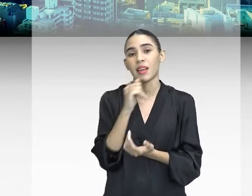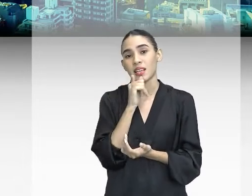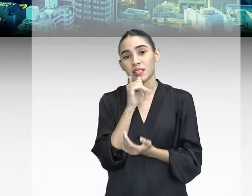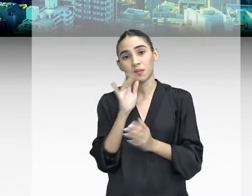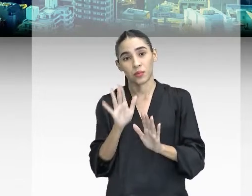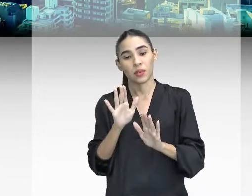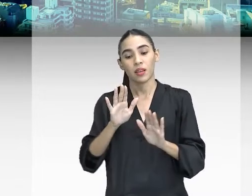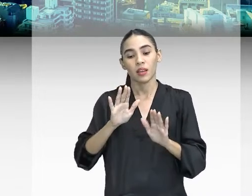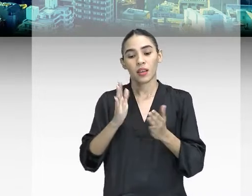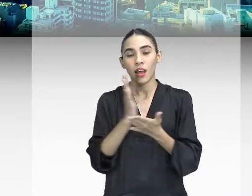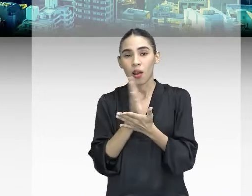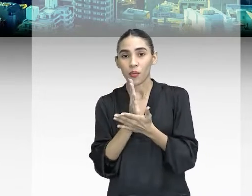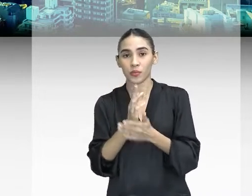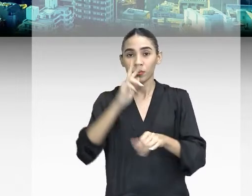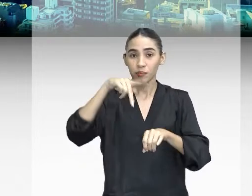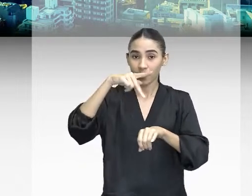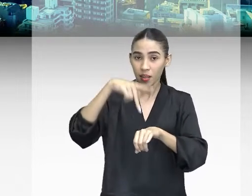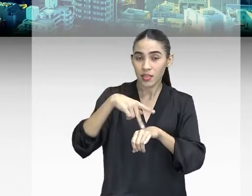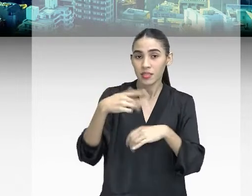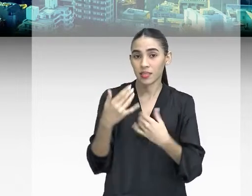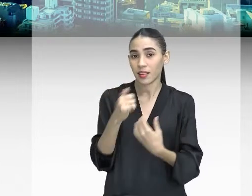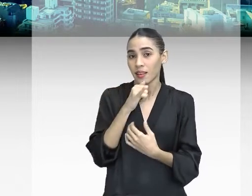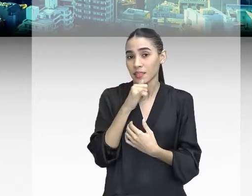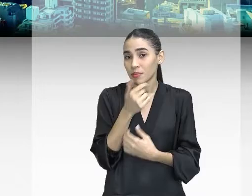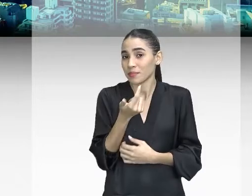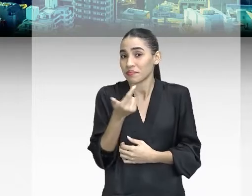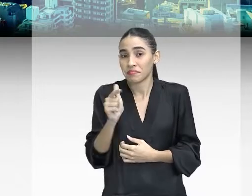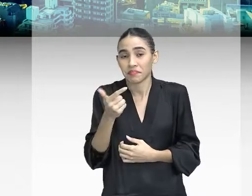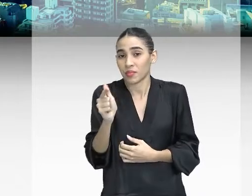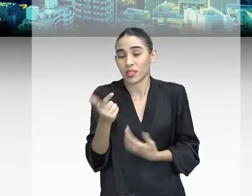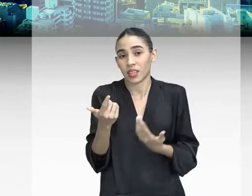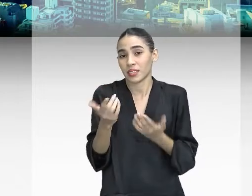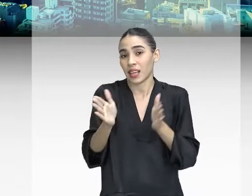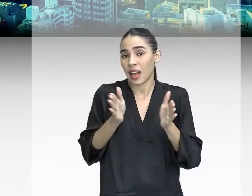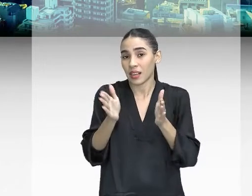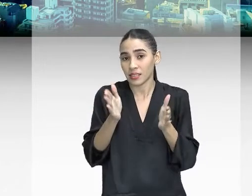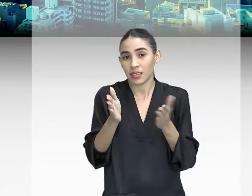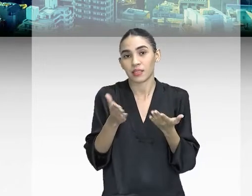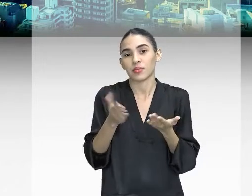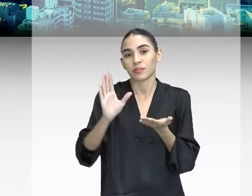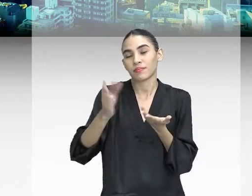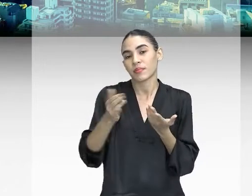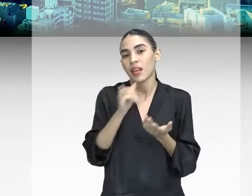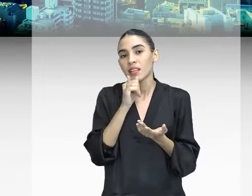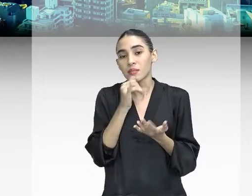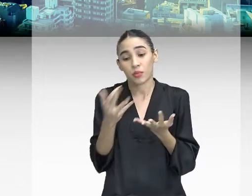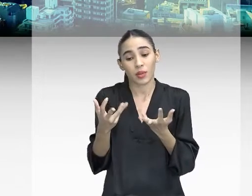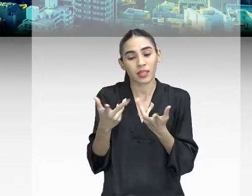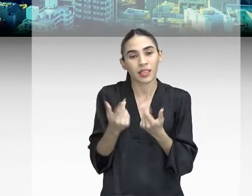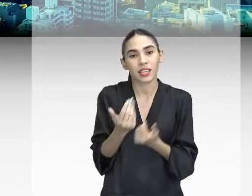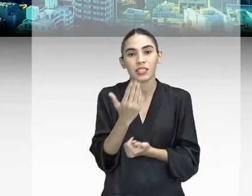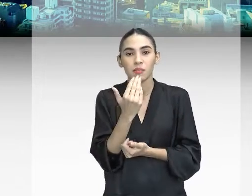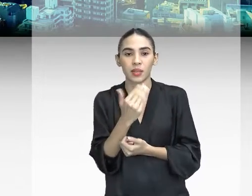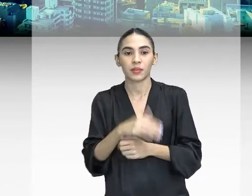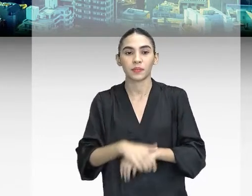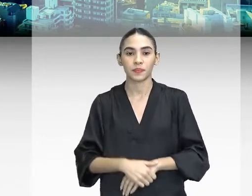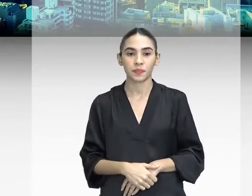exemplo, em alguns países onde talvez não tenham muito acesso a recursos aí de qualidade. É